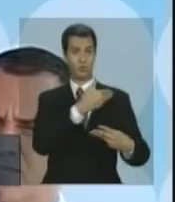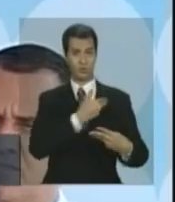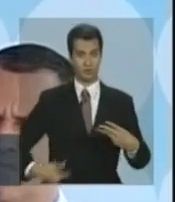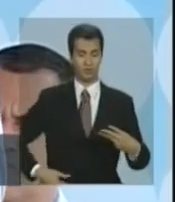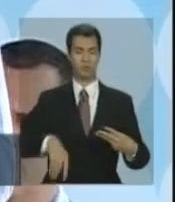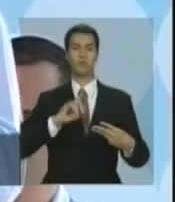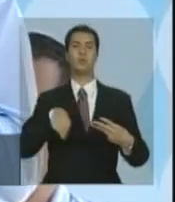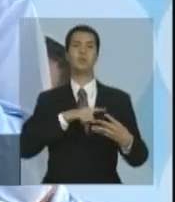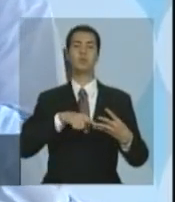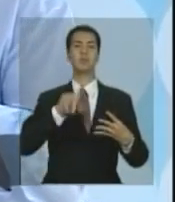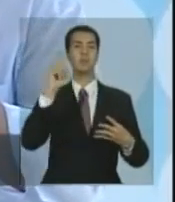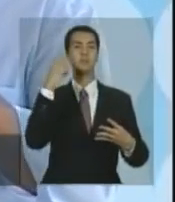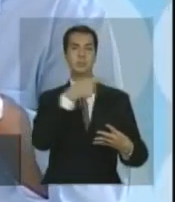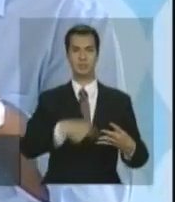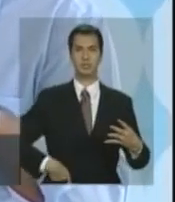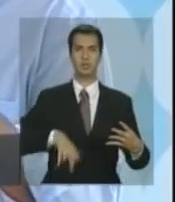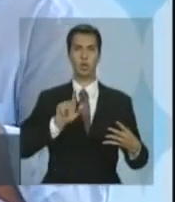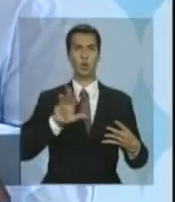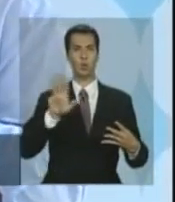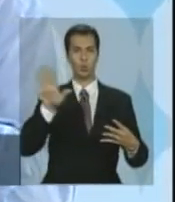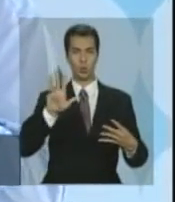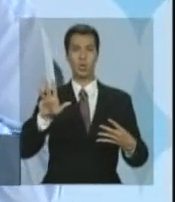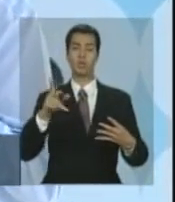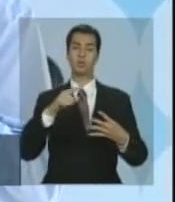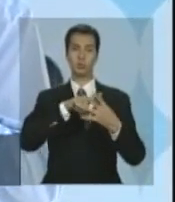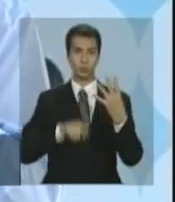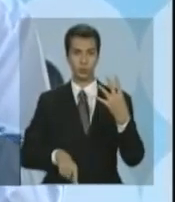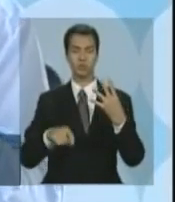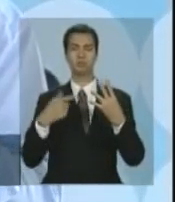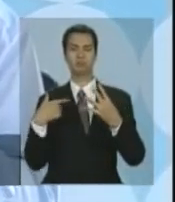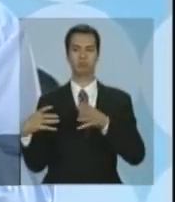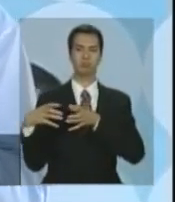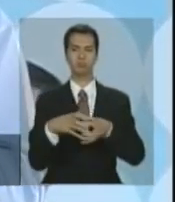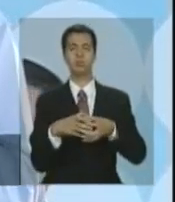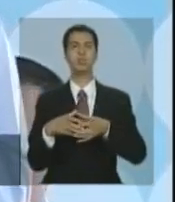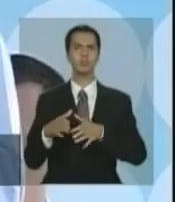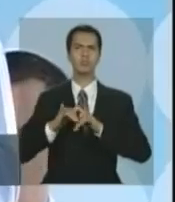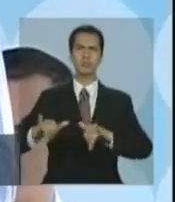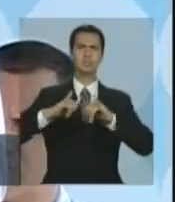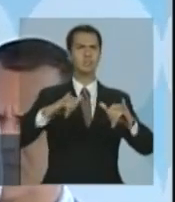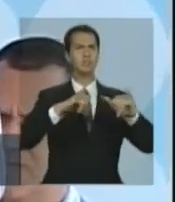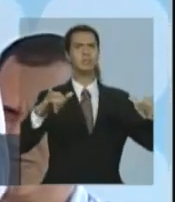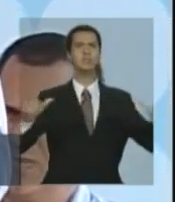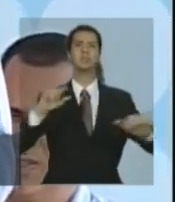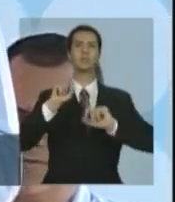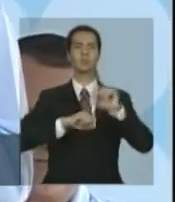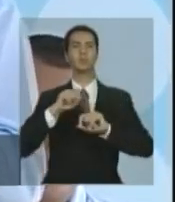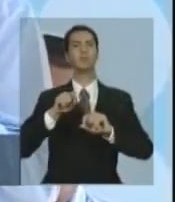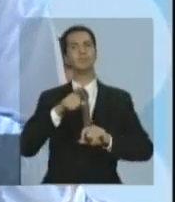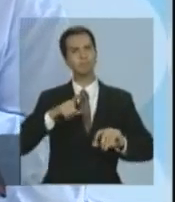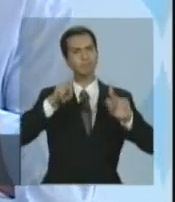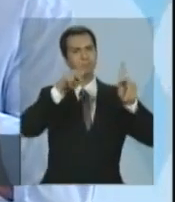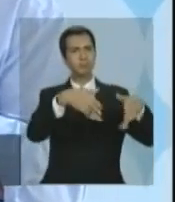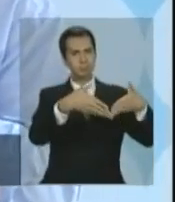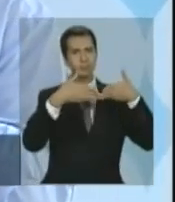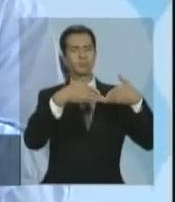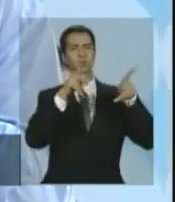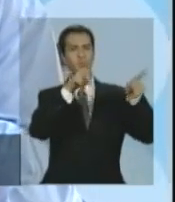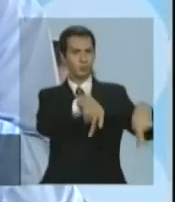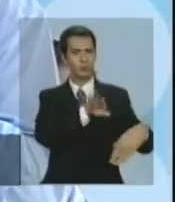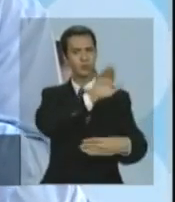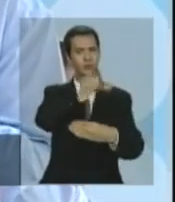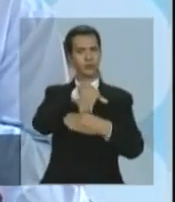pedir, junto com Eduardo Paes, confiança num projeto. Confiança num projeto de mudança